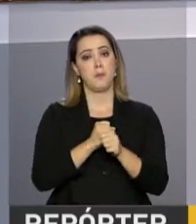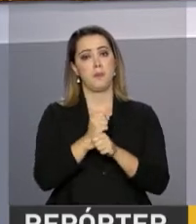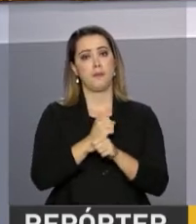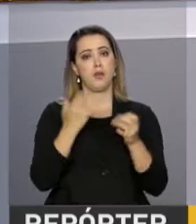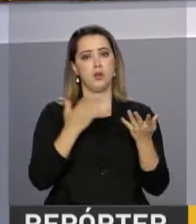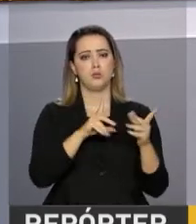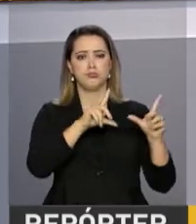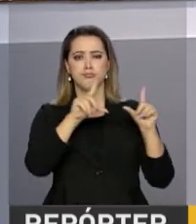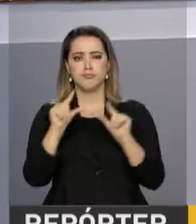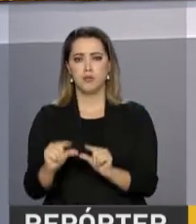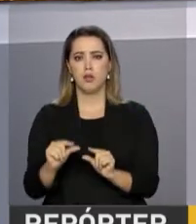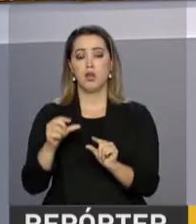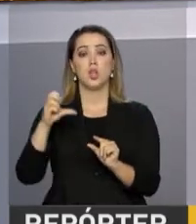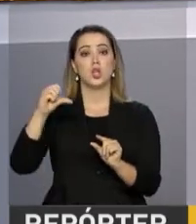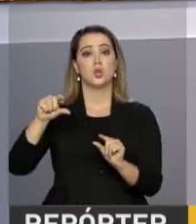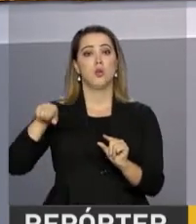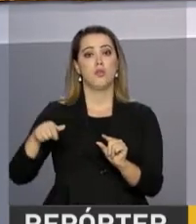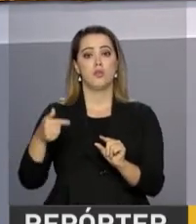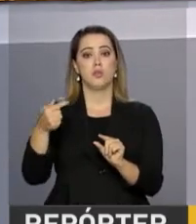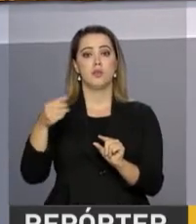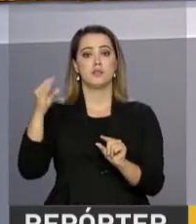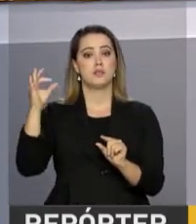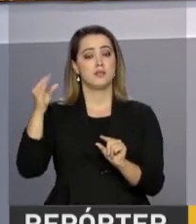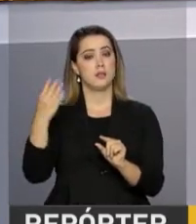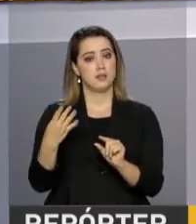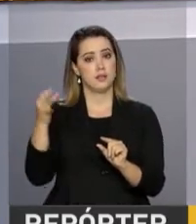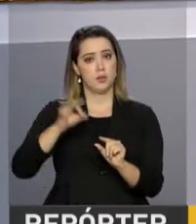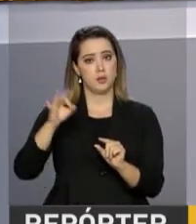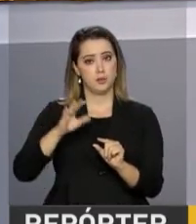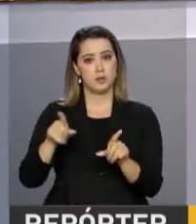vão ficar entre 9,74